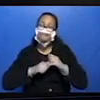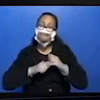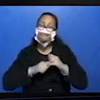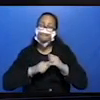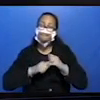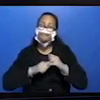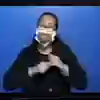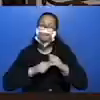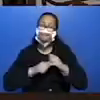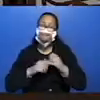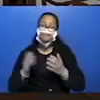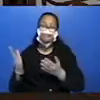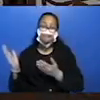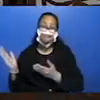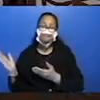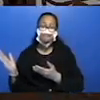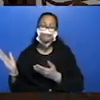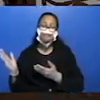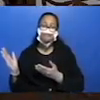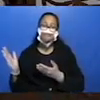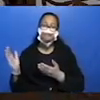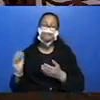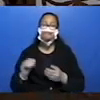feijão, estão aqui.